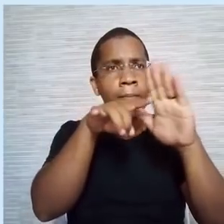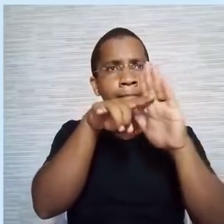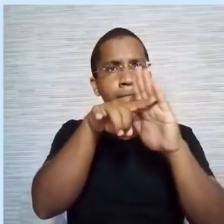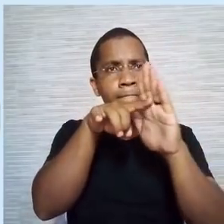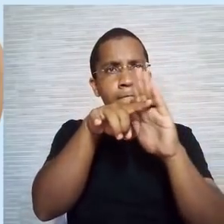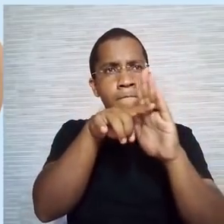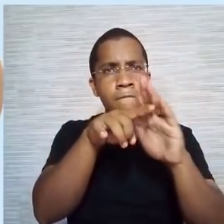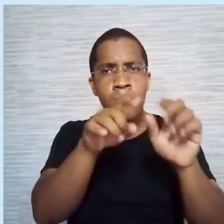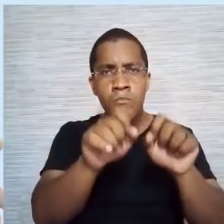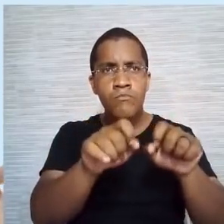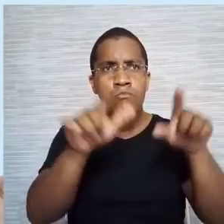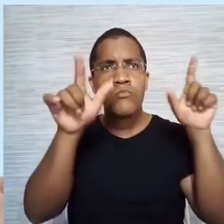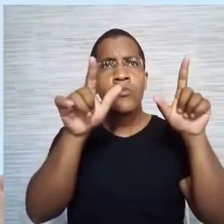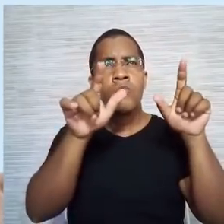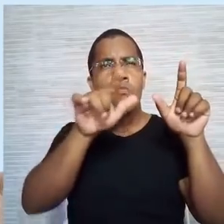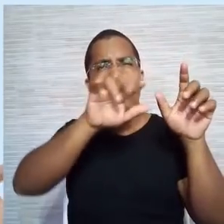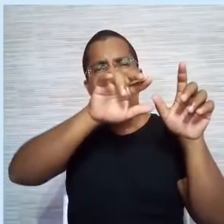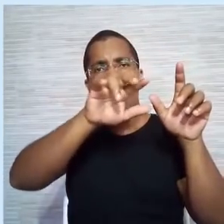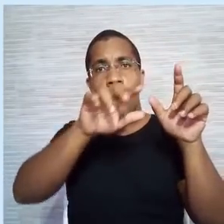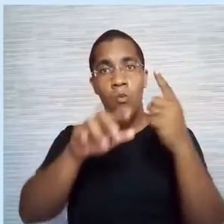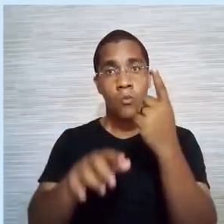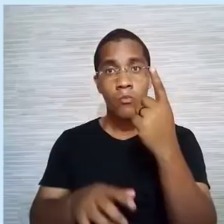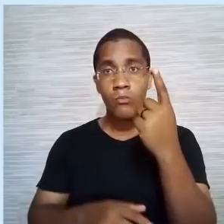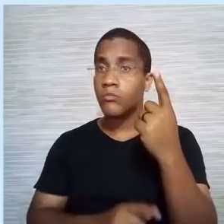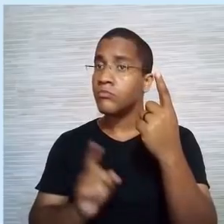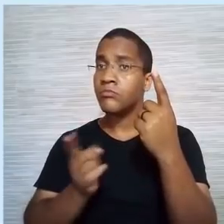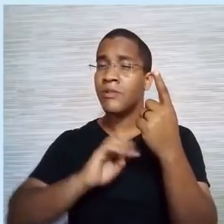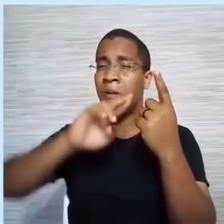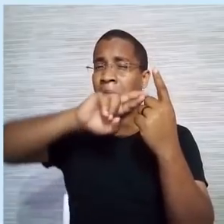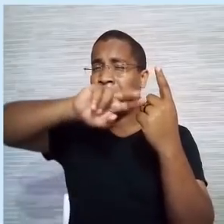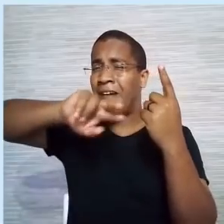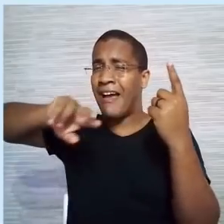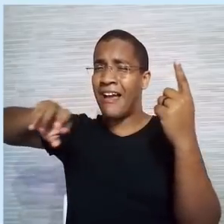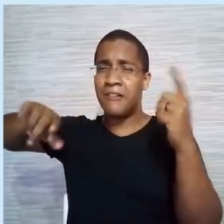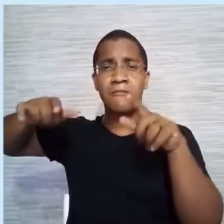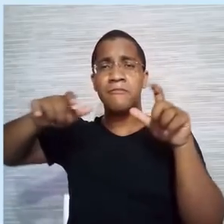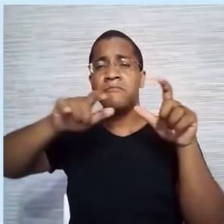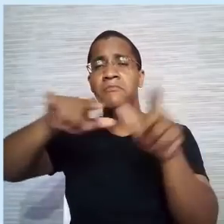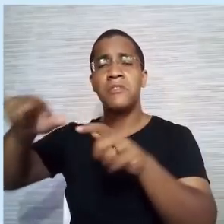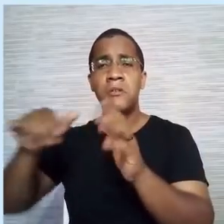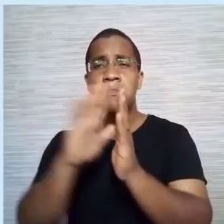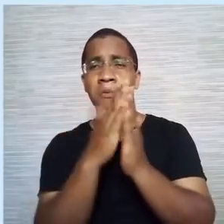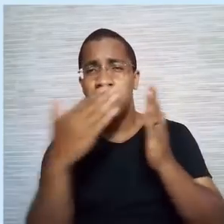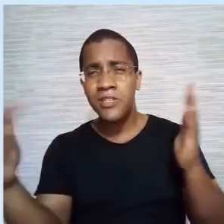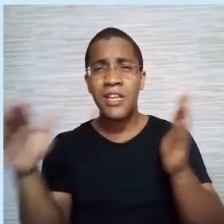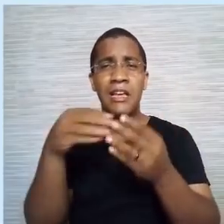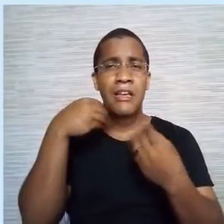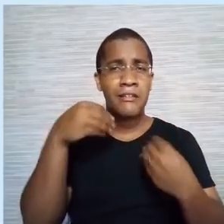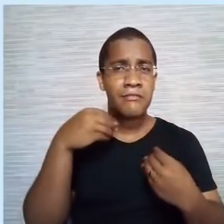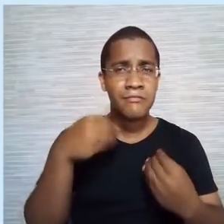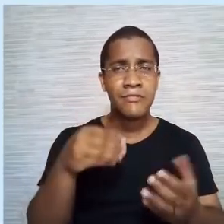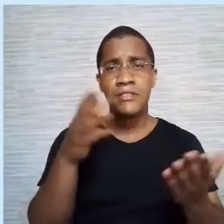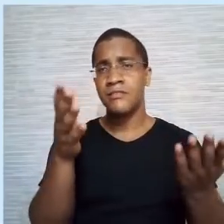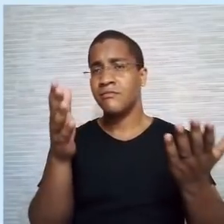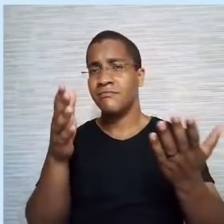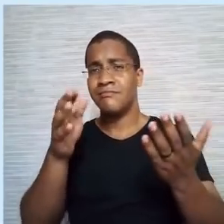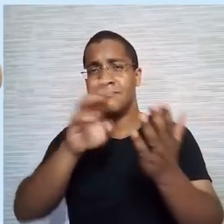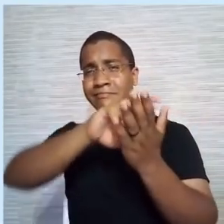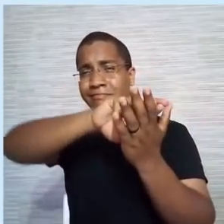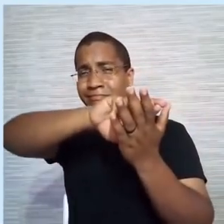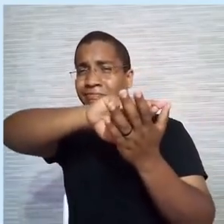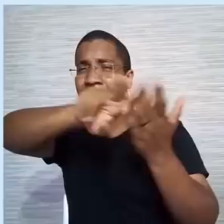você vai ao mundo, um mundo infinito, certo, de informações, em revistas, em textos, em bibliotecas, certo? Você